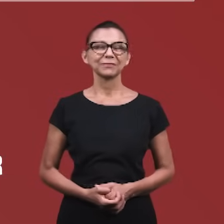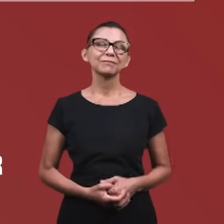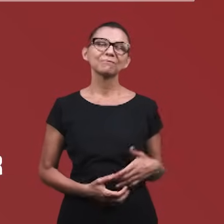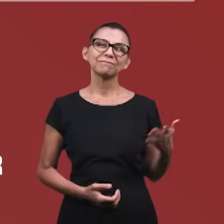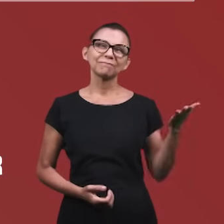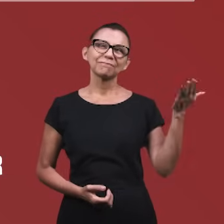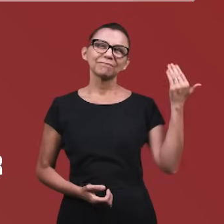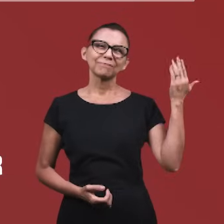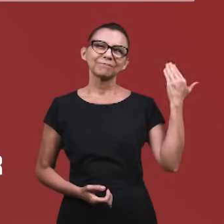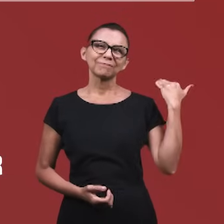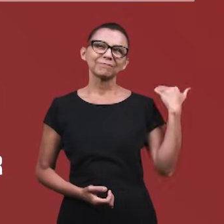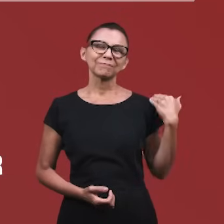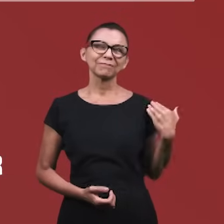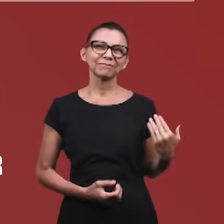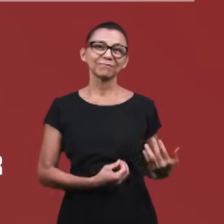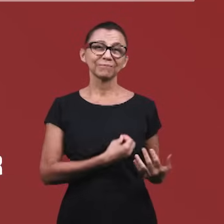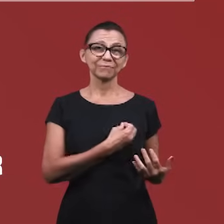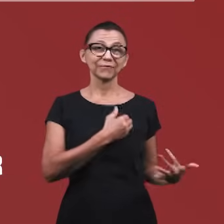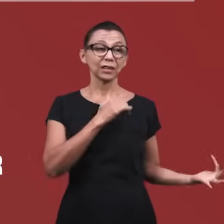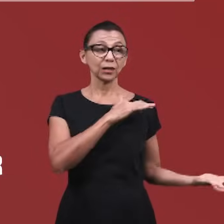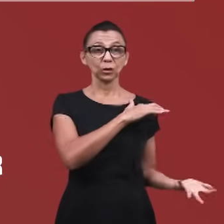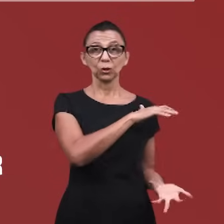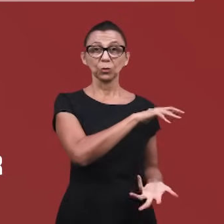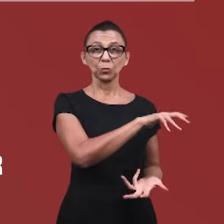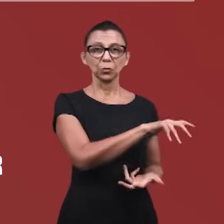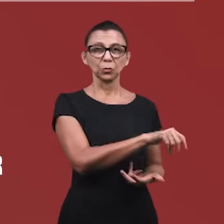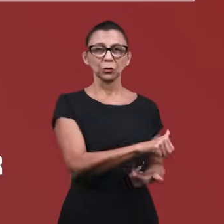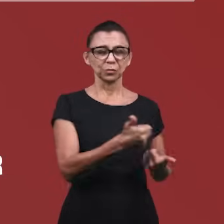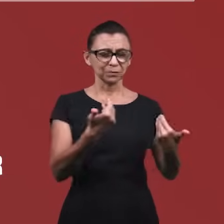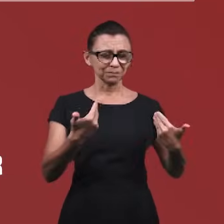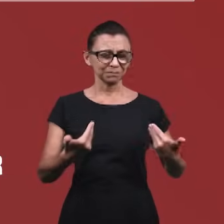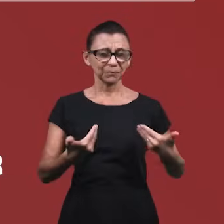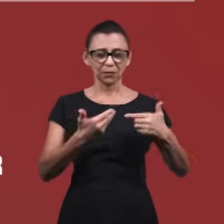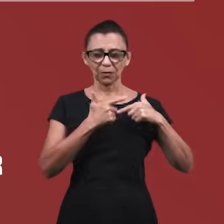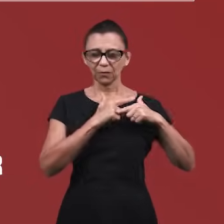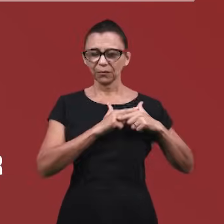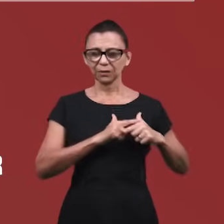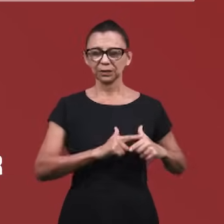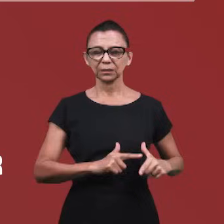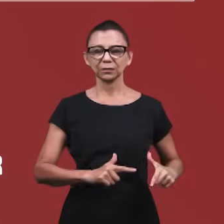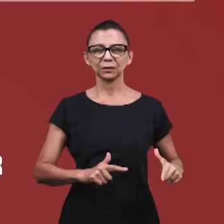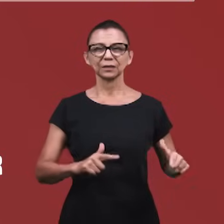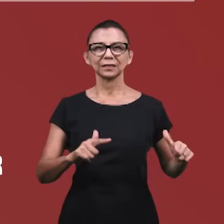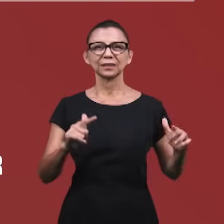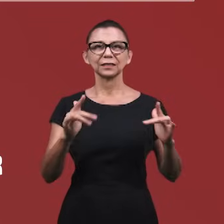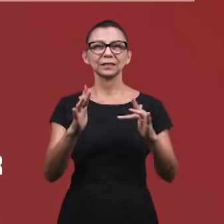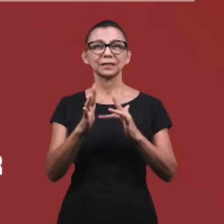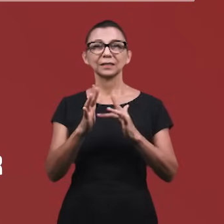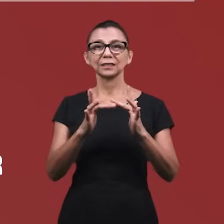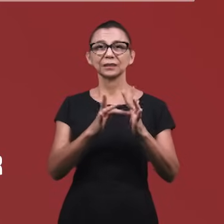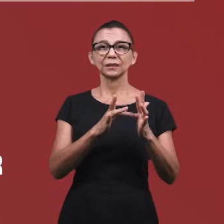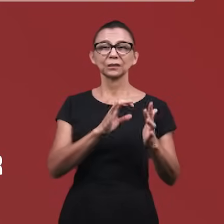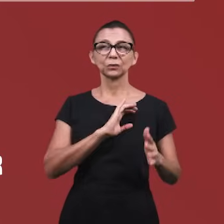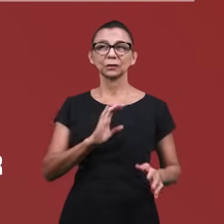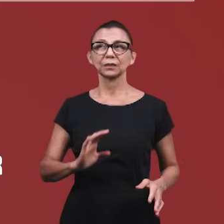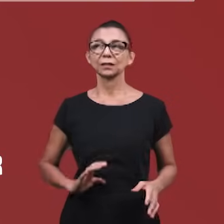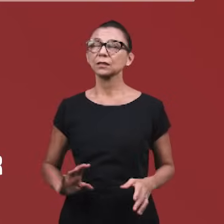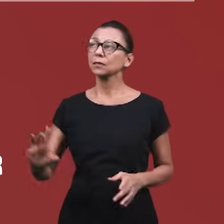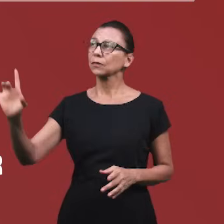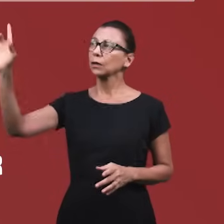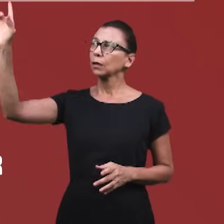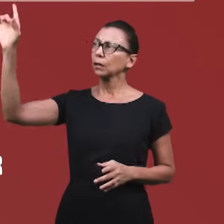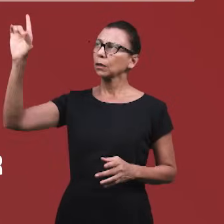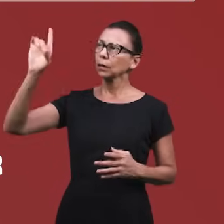a minha vida tão vazia Jesus Cristo